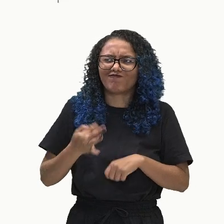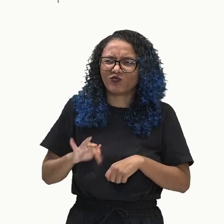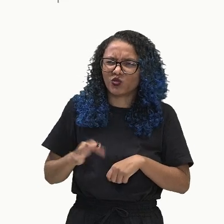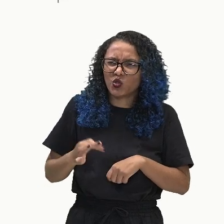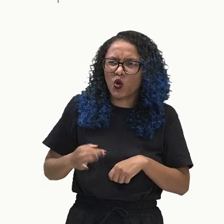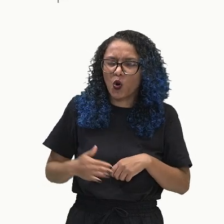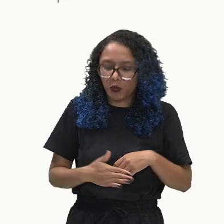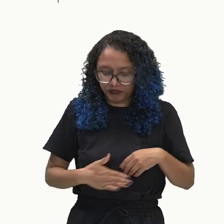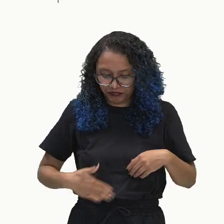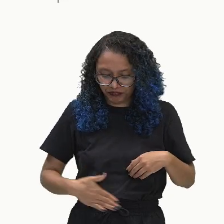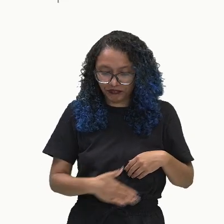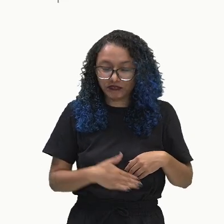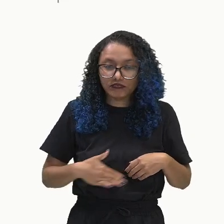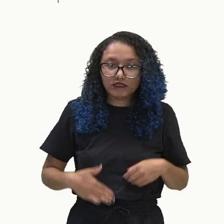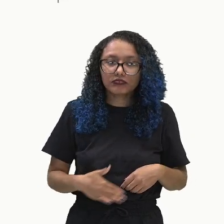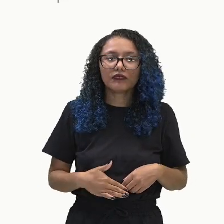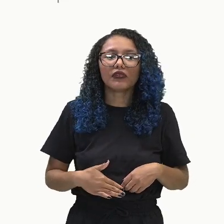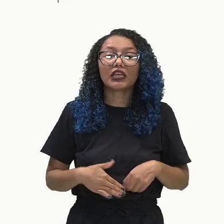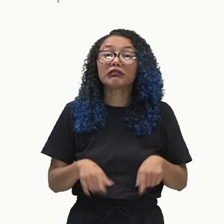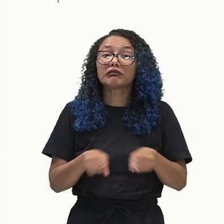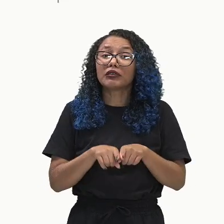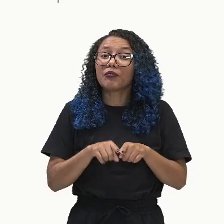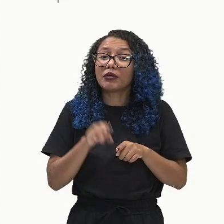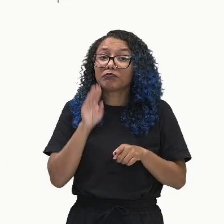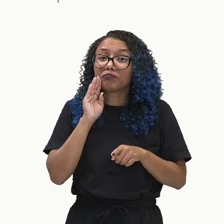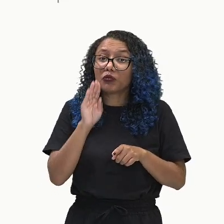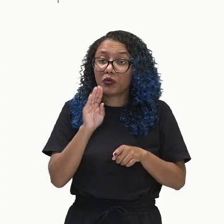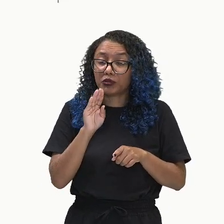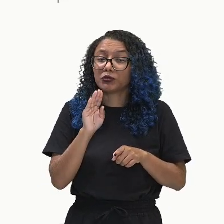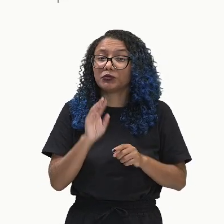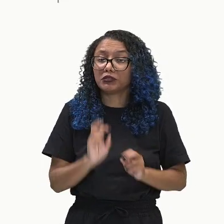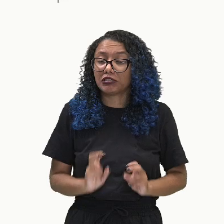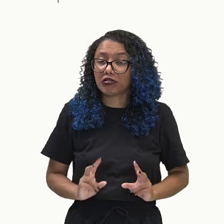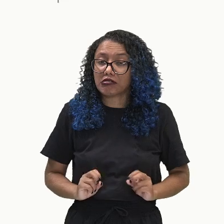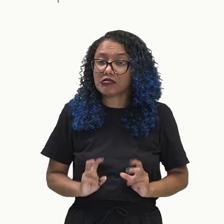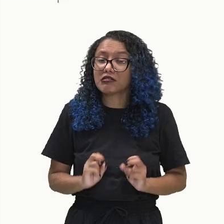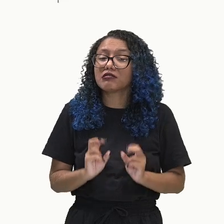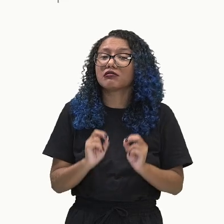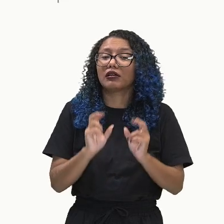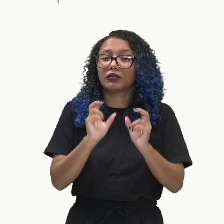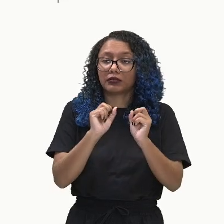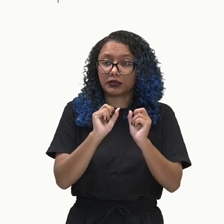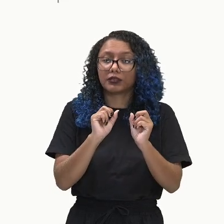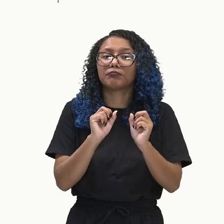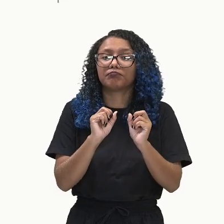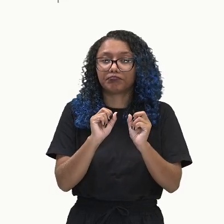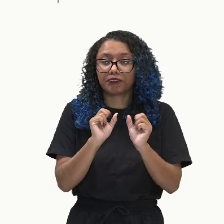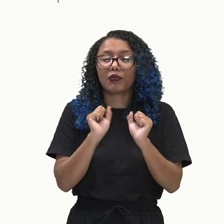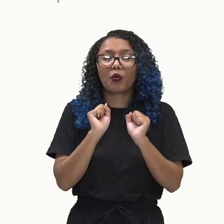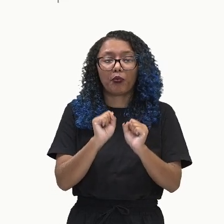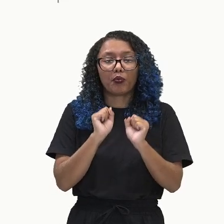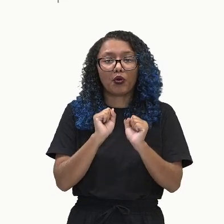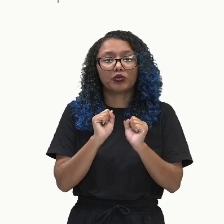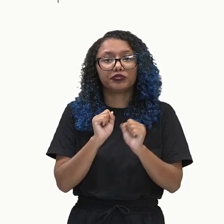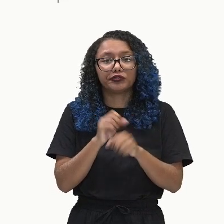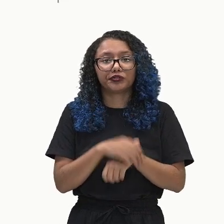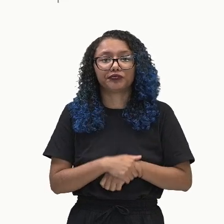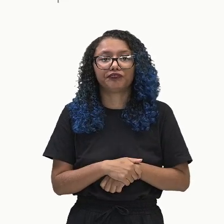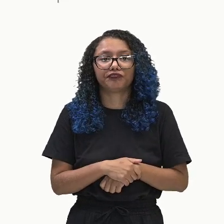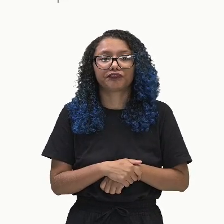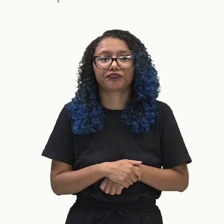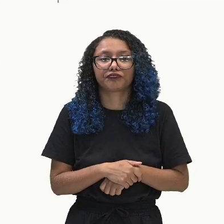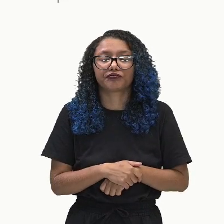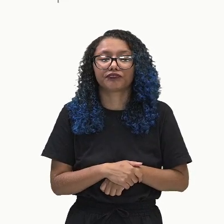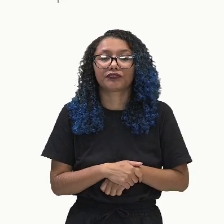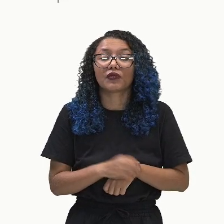e, principalmente, câncer de próstata também, né? Além da prostatite, aí comentado, nós também temos